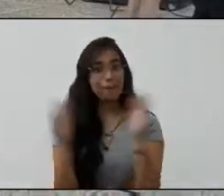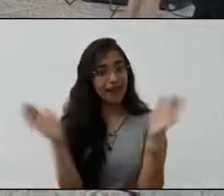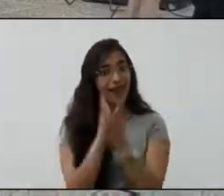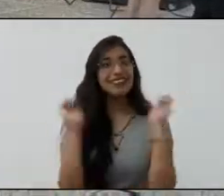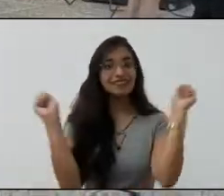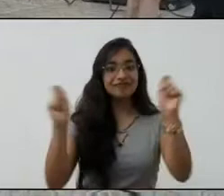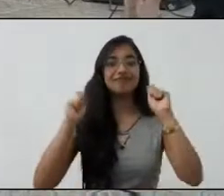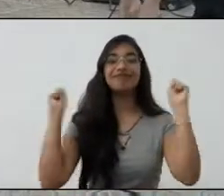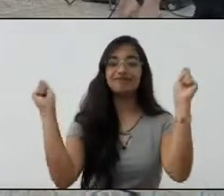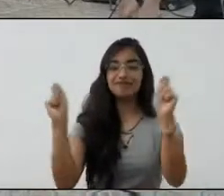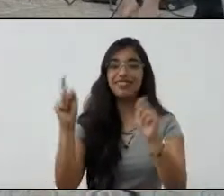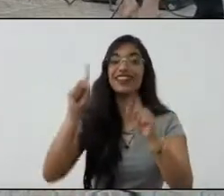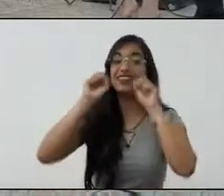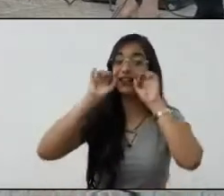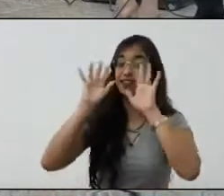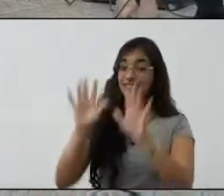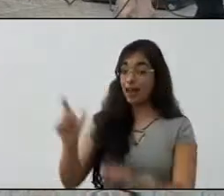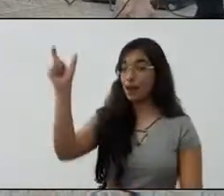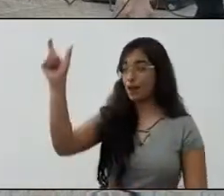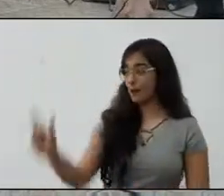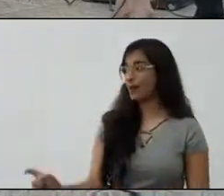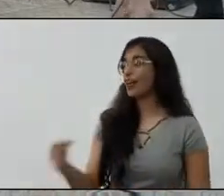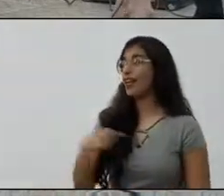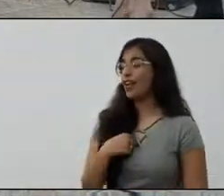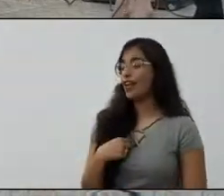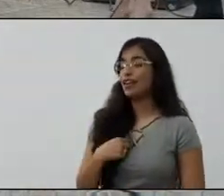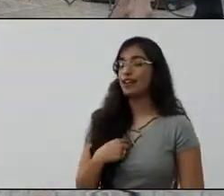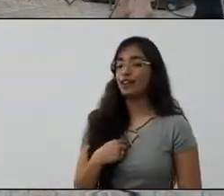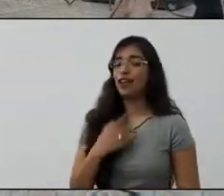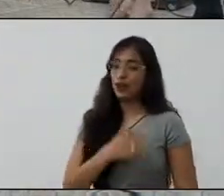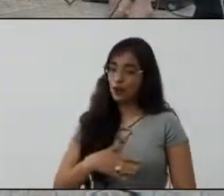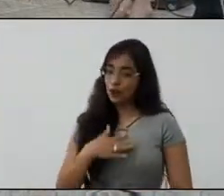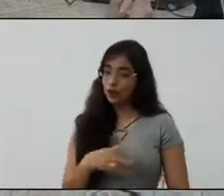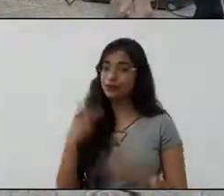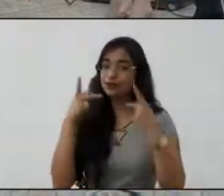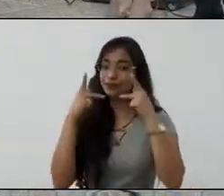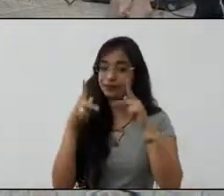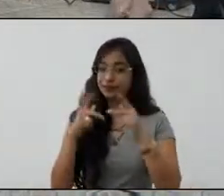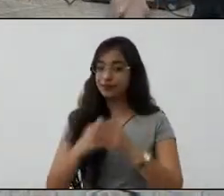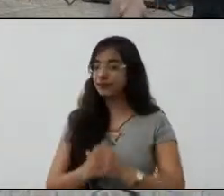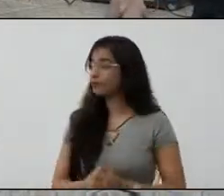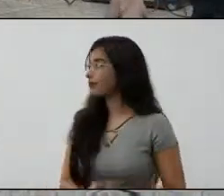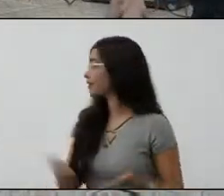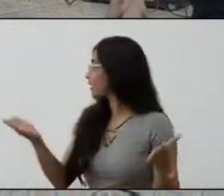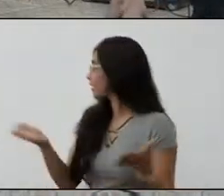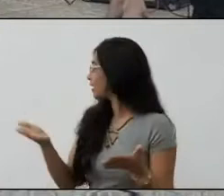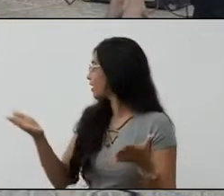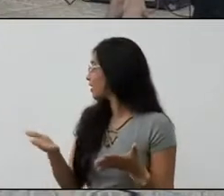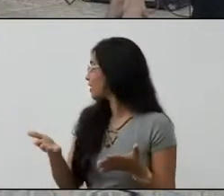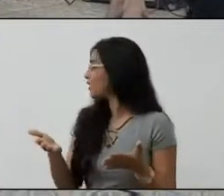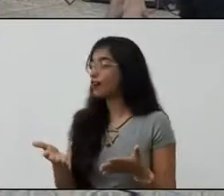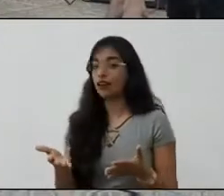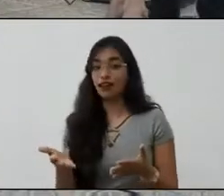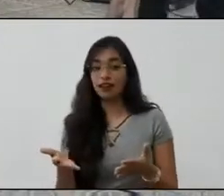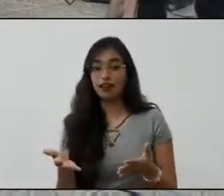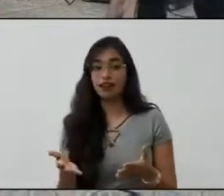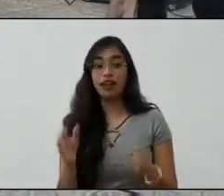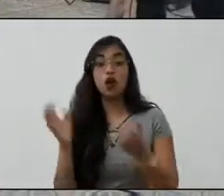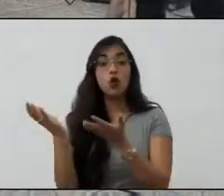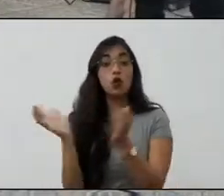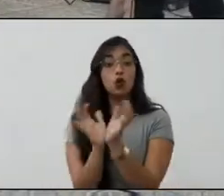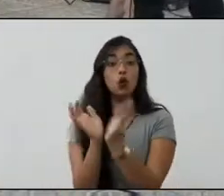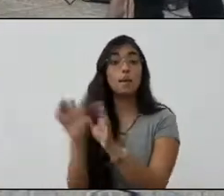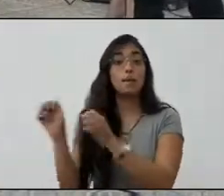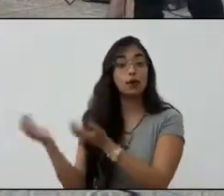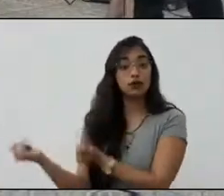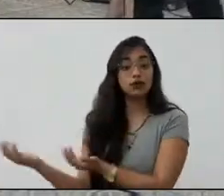Aleluia. Deus abençoe, irmão José. Eu gosto de ouvir o senhor. Agora o Plenitude louva a Deus. Nós cumprimentamos a